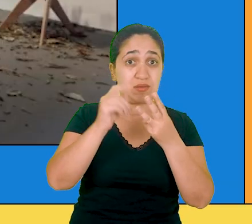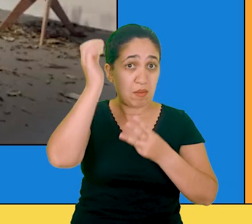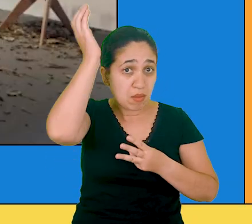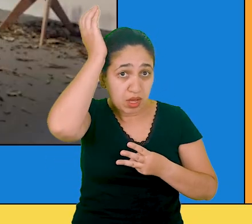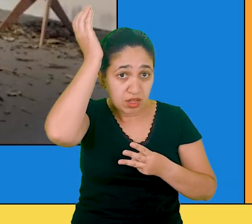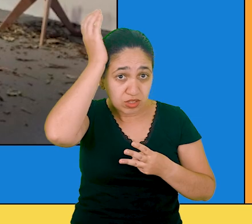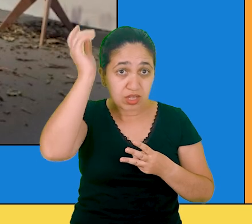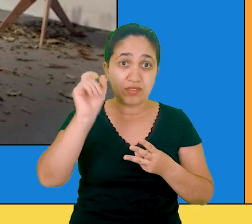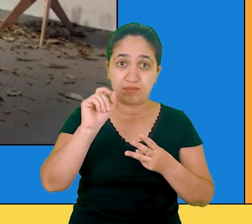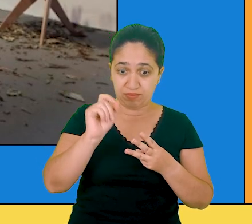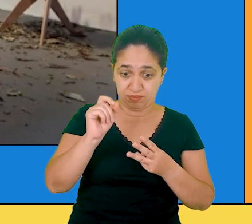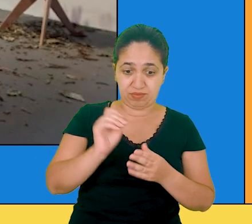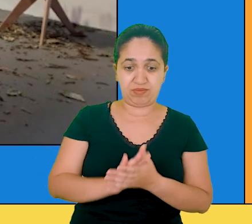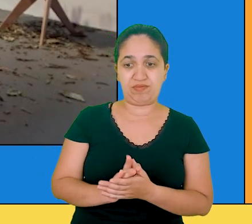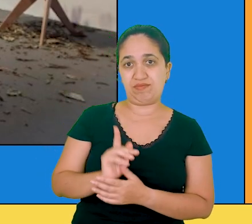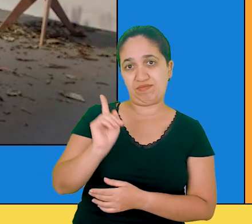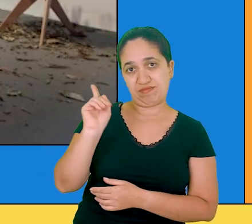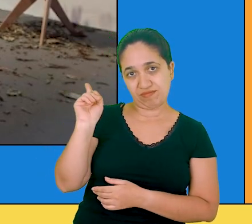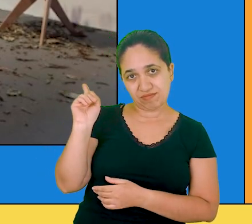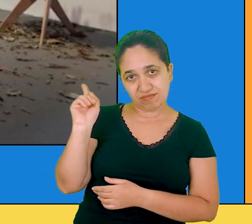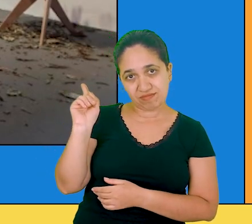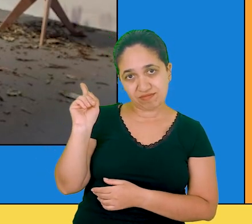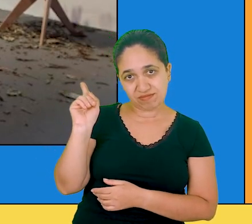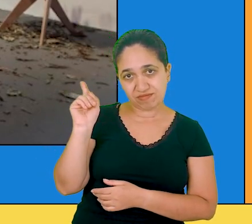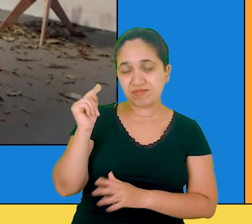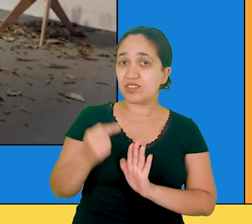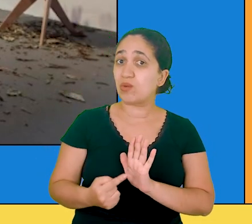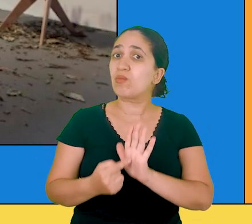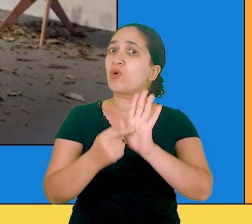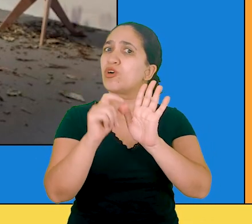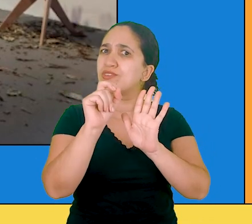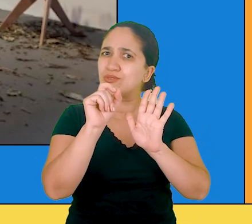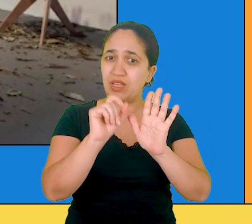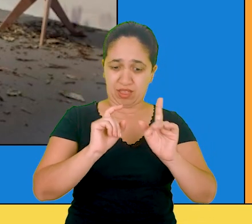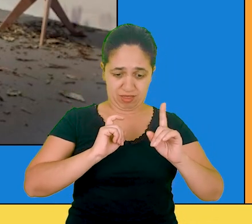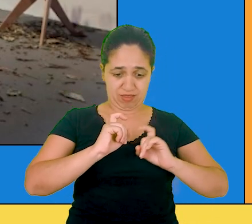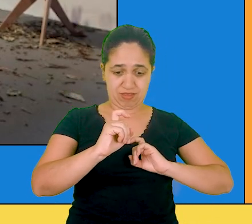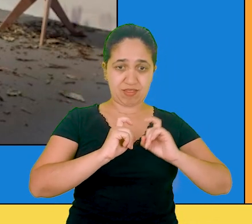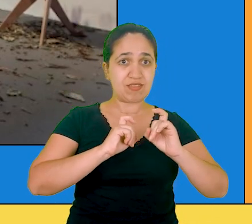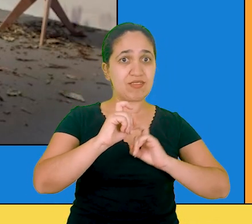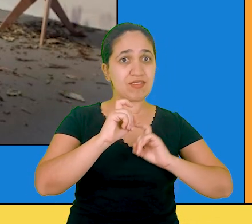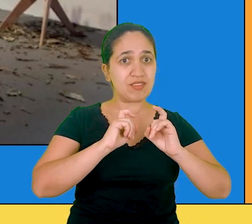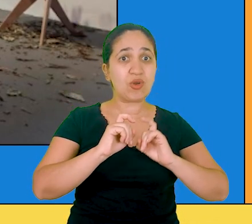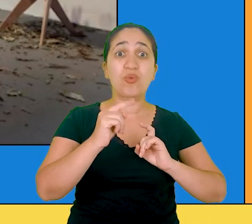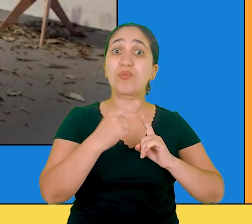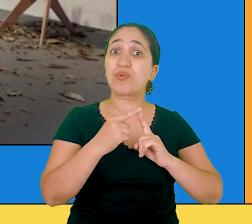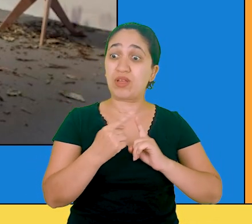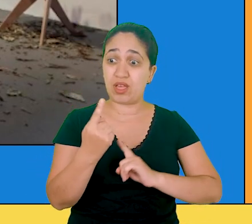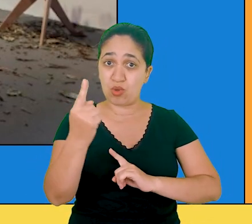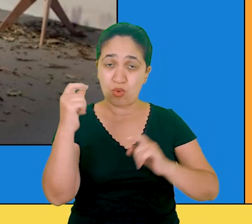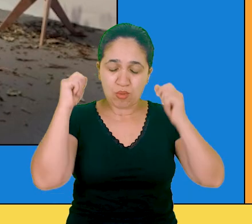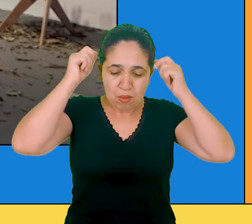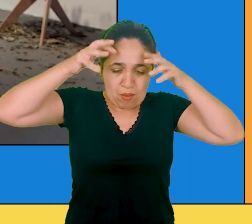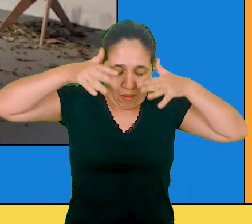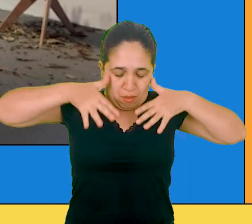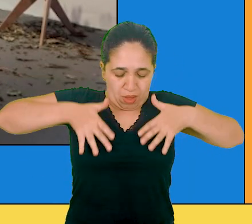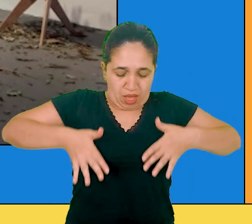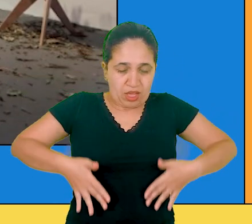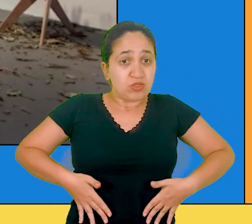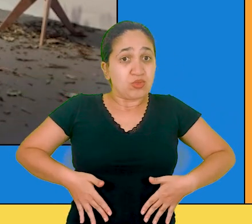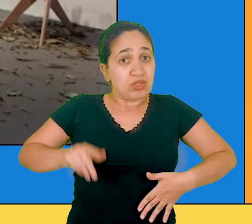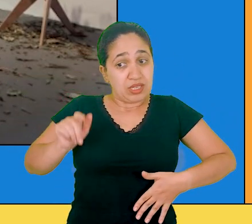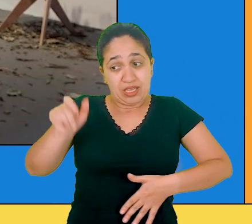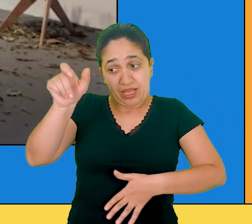A instalação Ocará Açoiaba faz referência a essa assembleia ao trazer um manto Tupinambá produzido